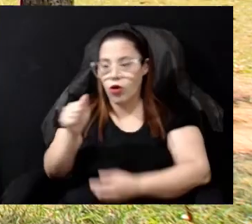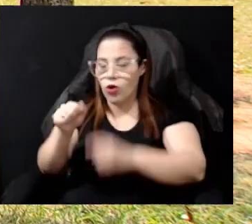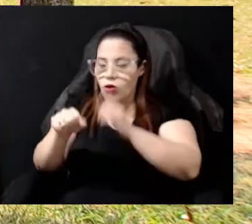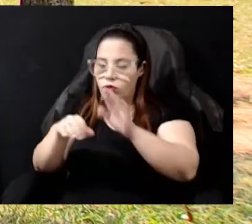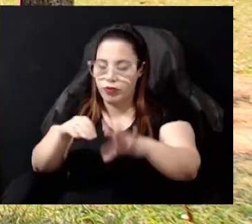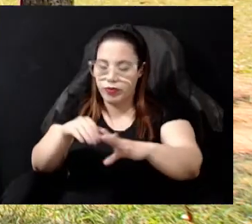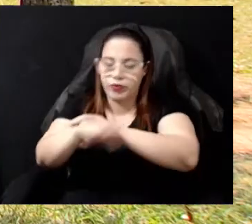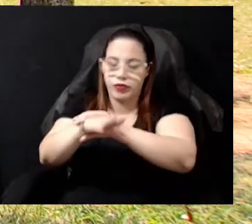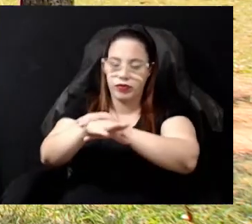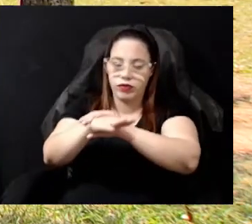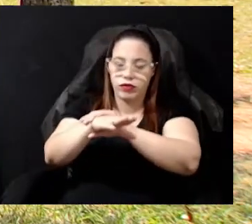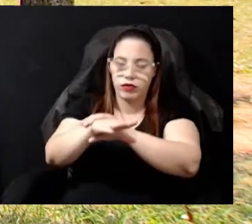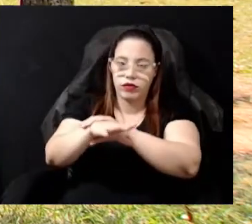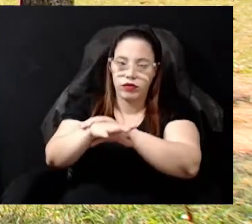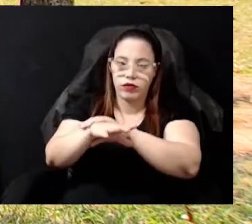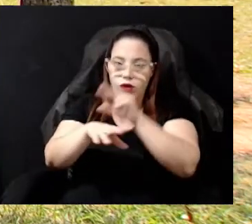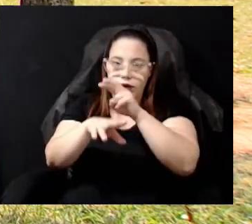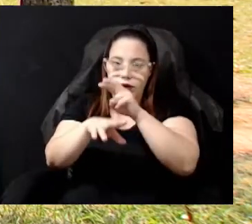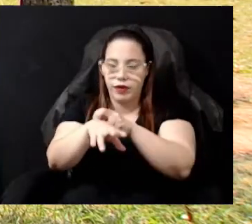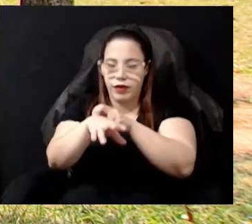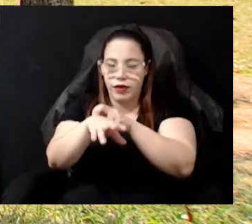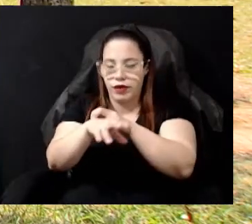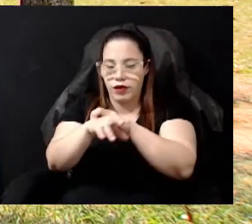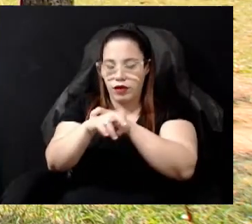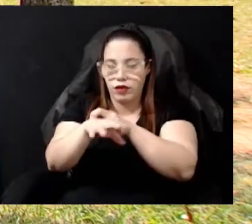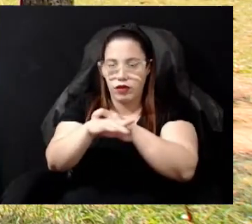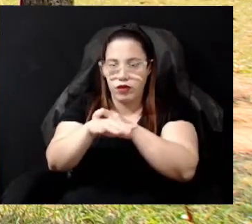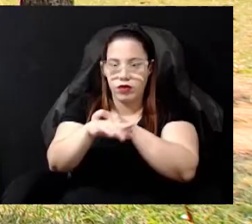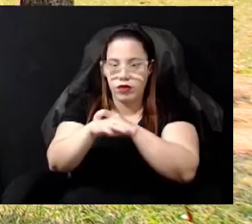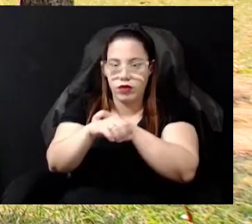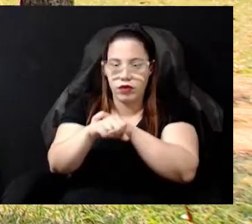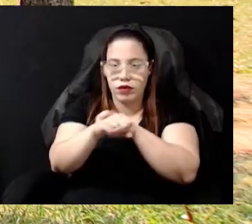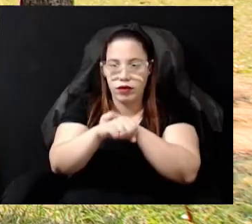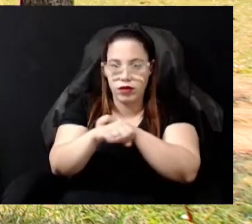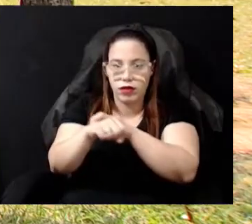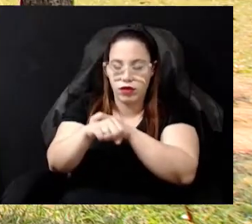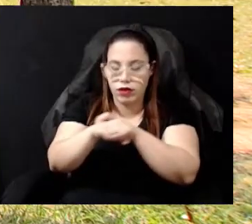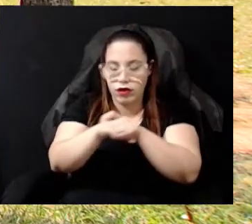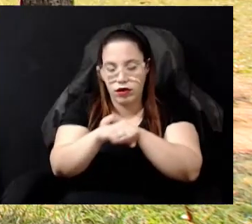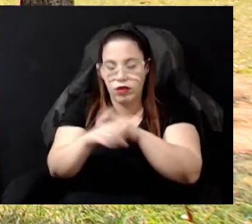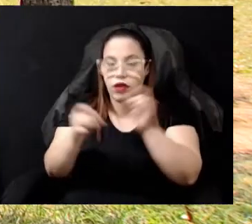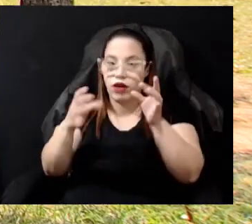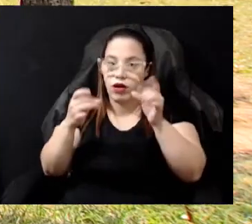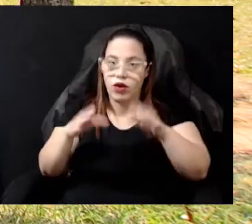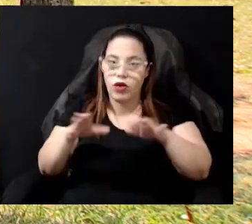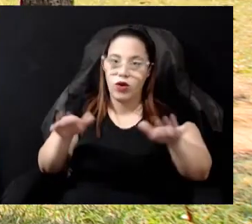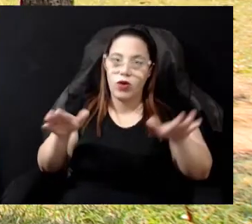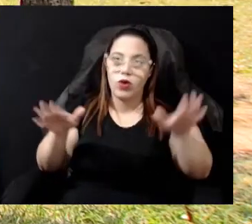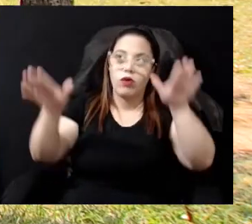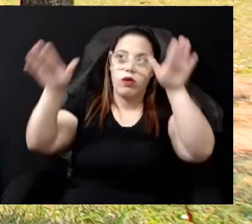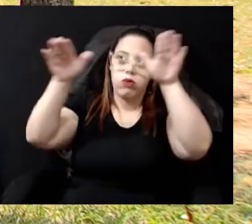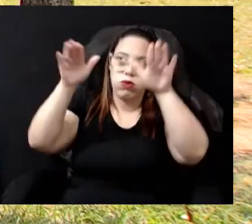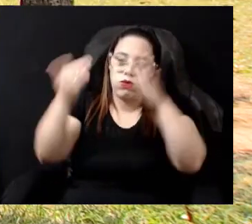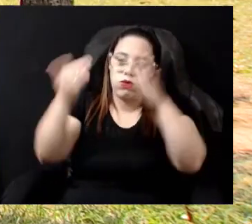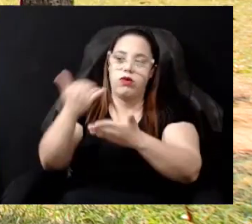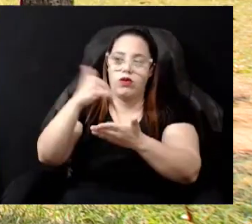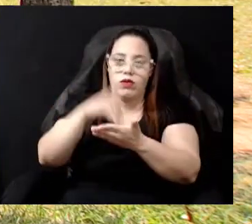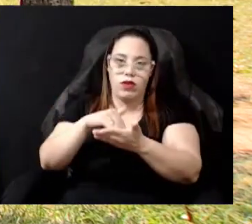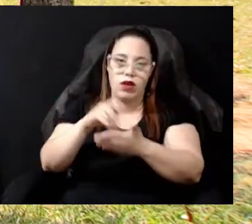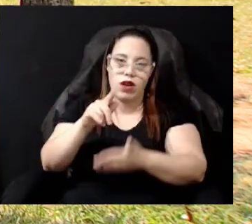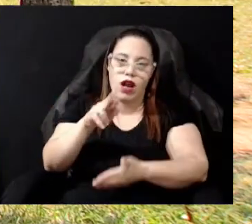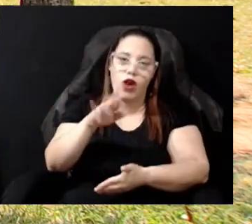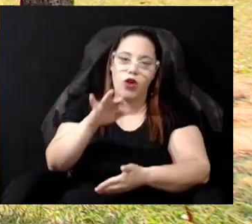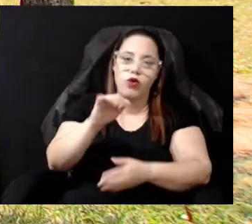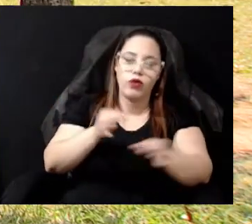dá alimentação com codornas. Então ela tem um peso específico de voo para que a taxa de retorno dela na luva seja controlada e a gente não